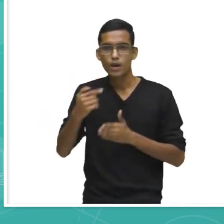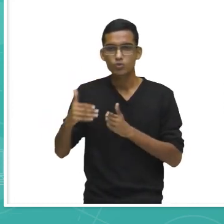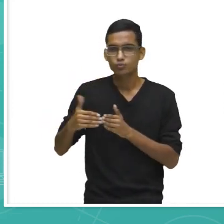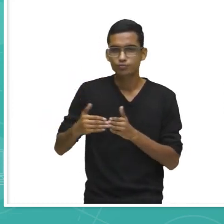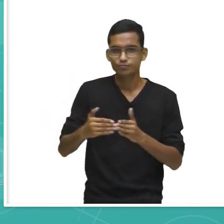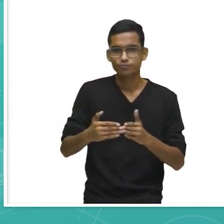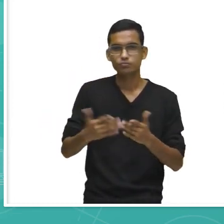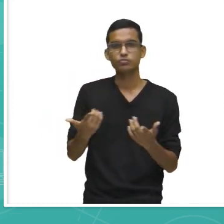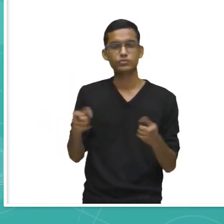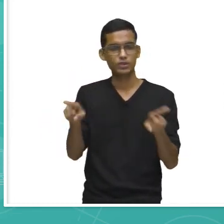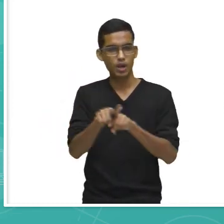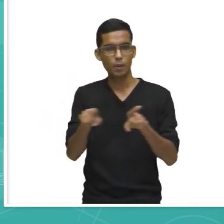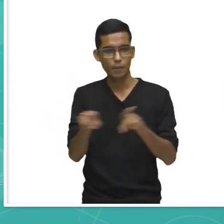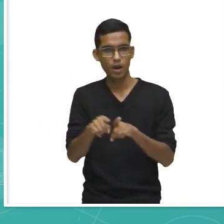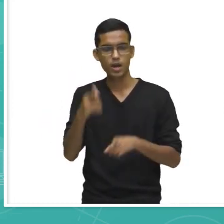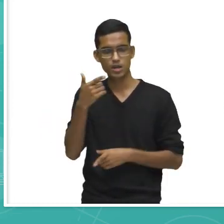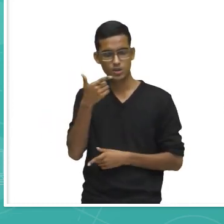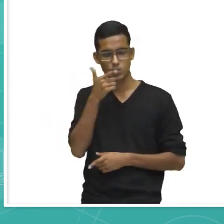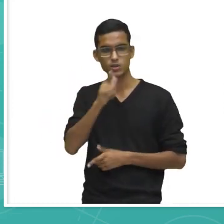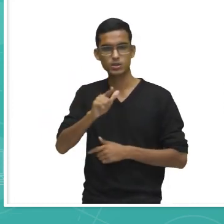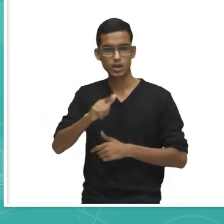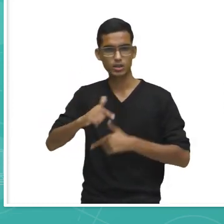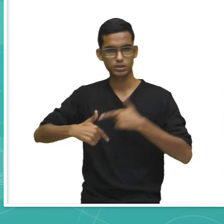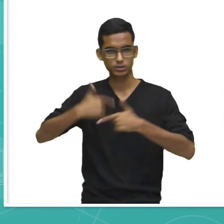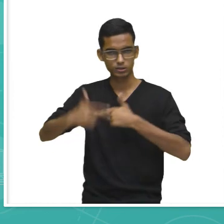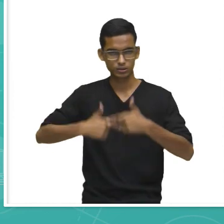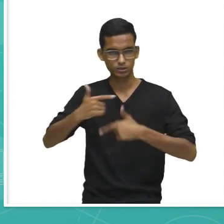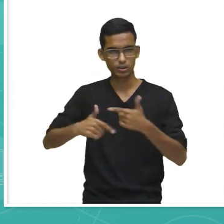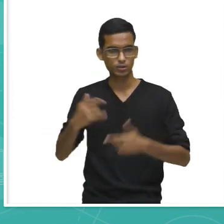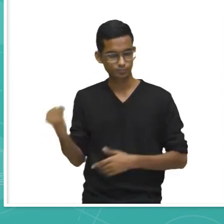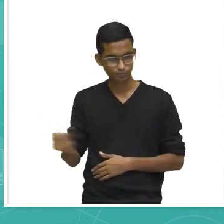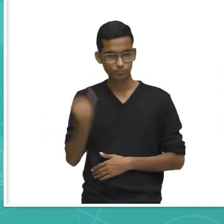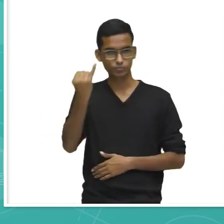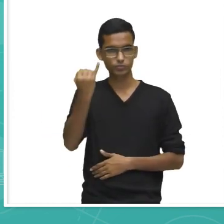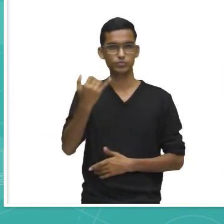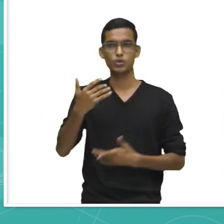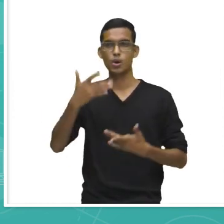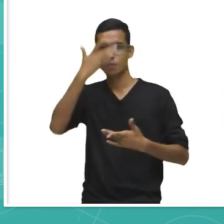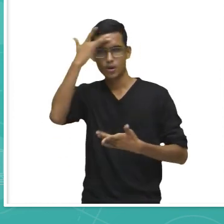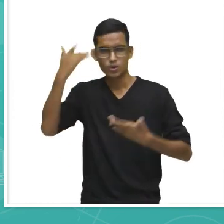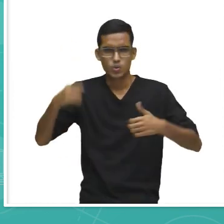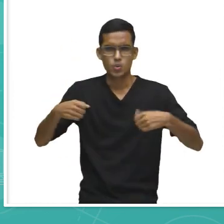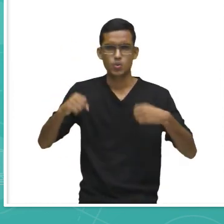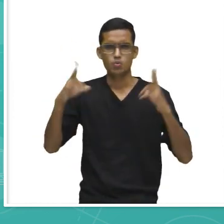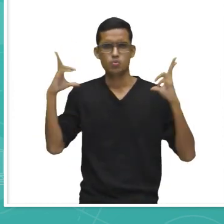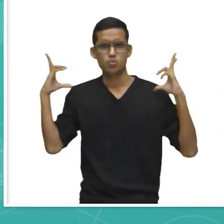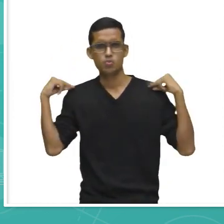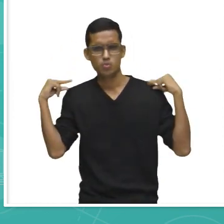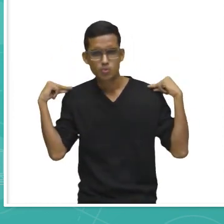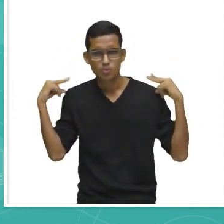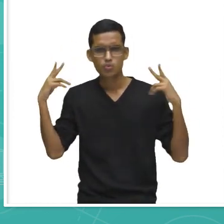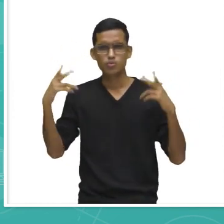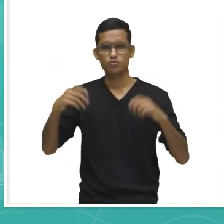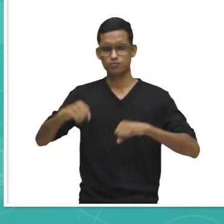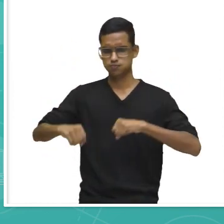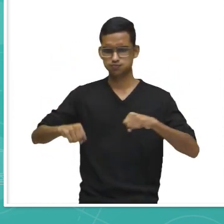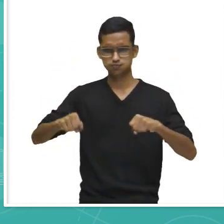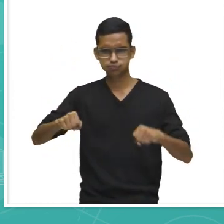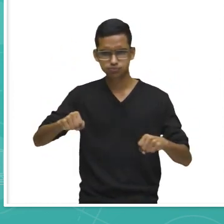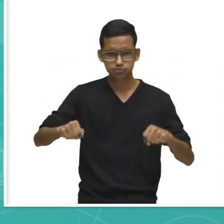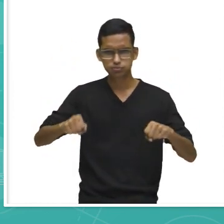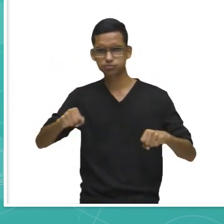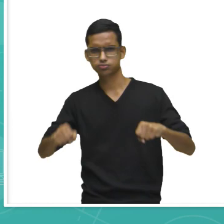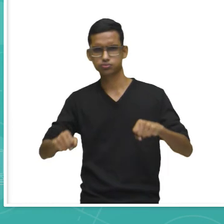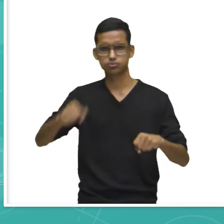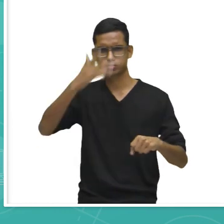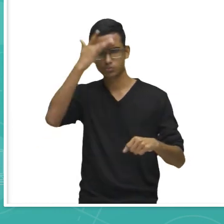peso lá no rodo. Então, para todo mundo é importante, motorista, mototaxista, tá certo? As pessoas que trabalham em escritórios